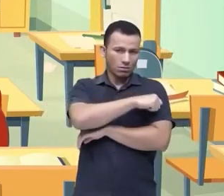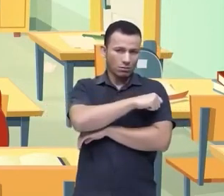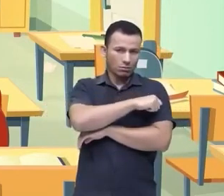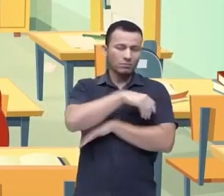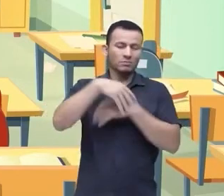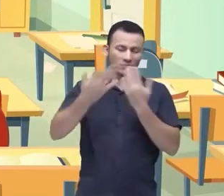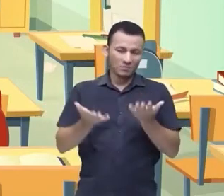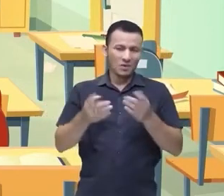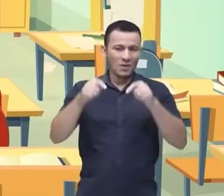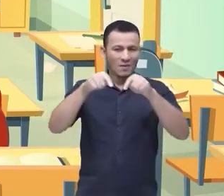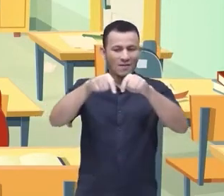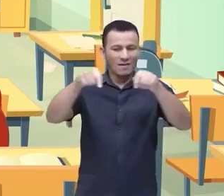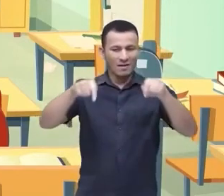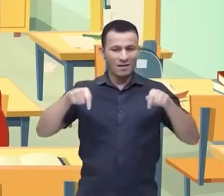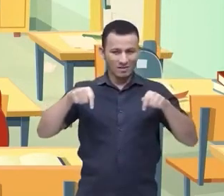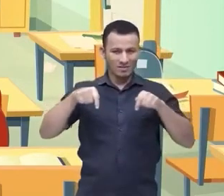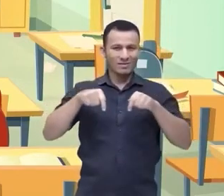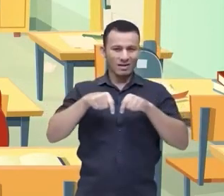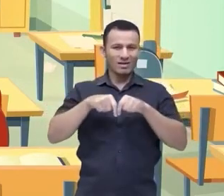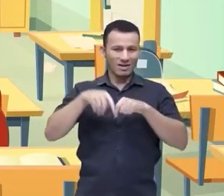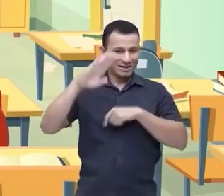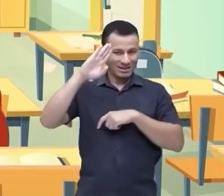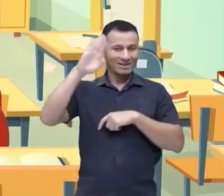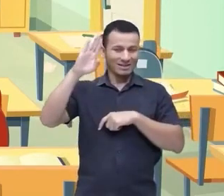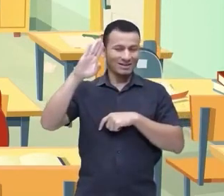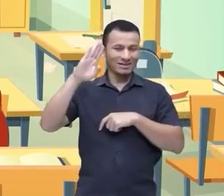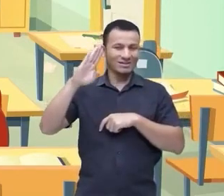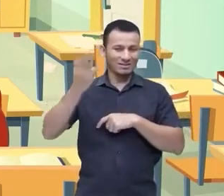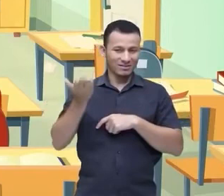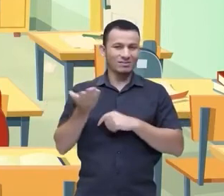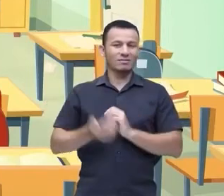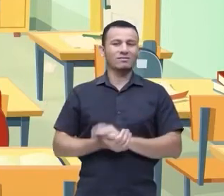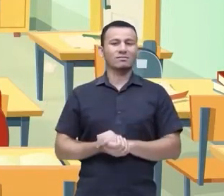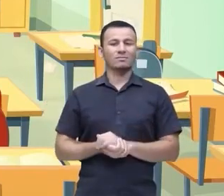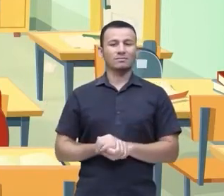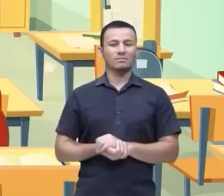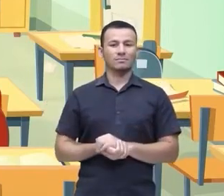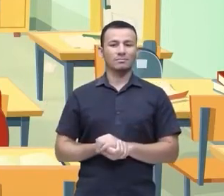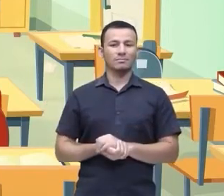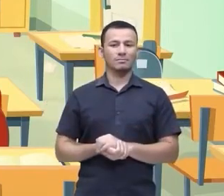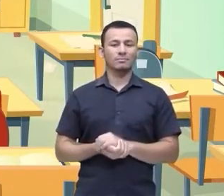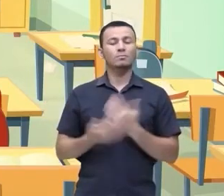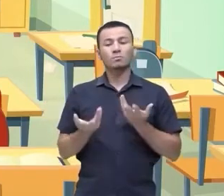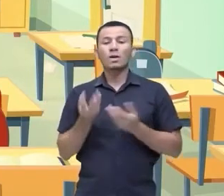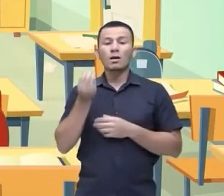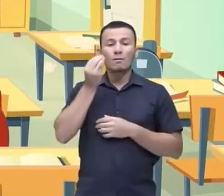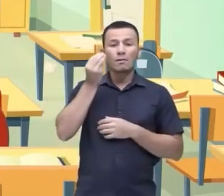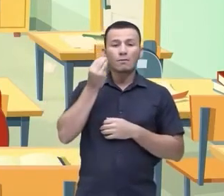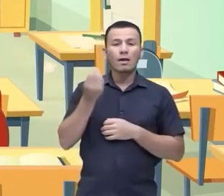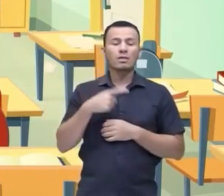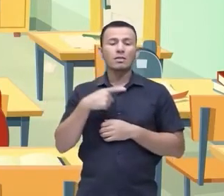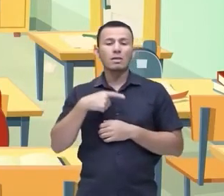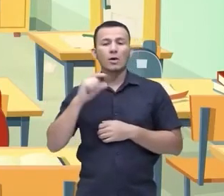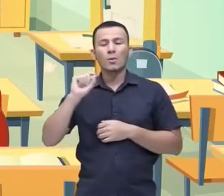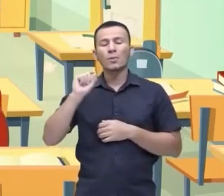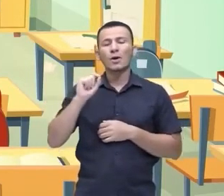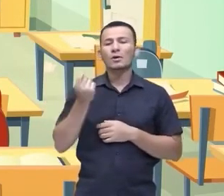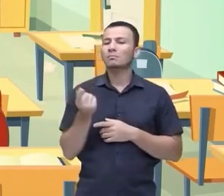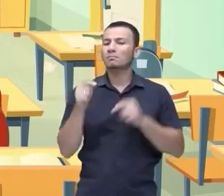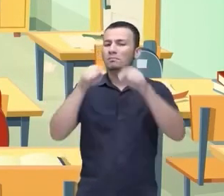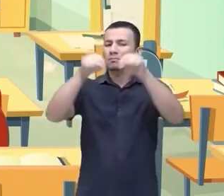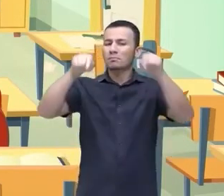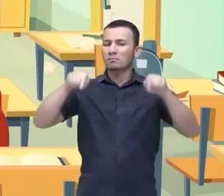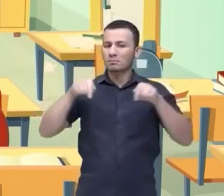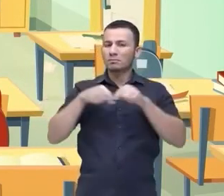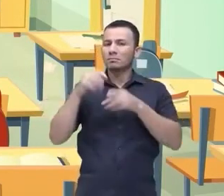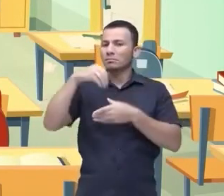do que começar na nossa sala de aula, né, para vermos o que temos na nossa sala de aula. Relembre aí,